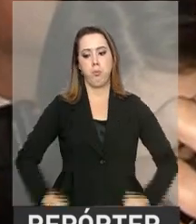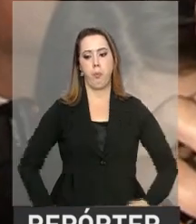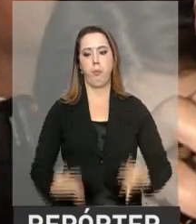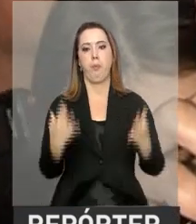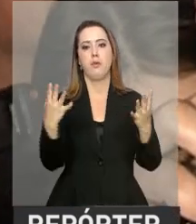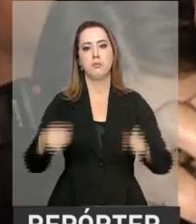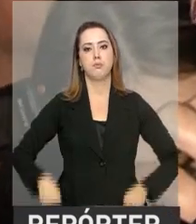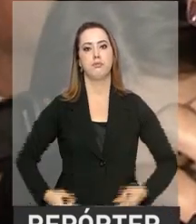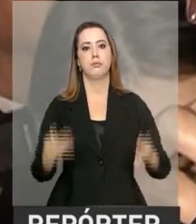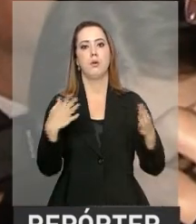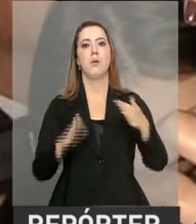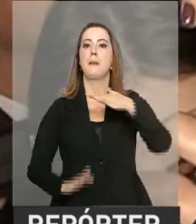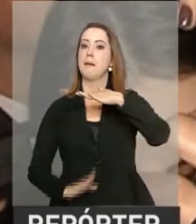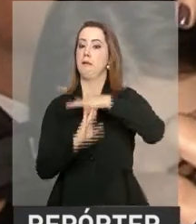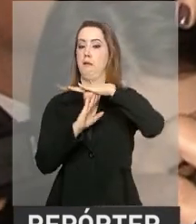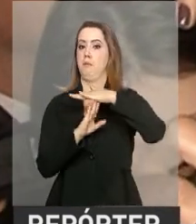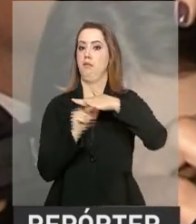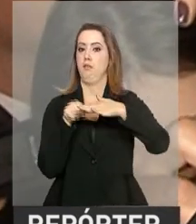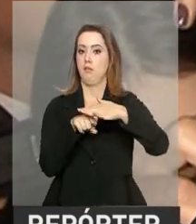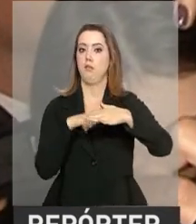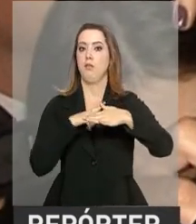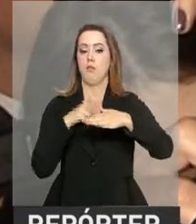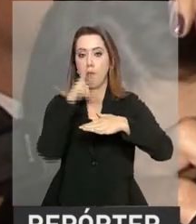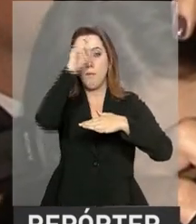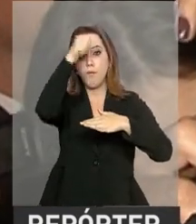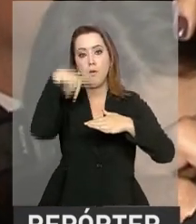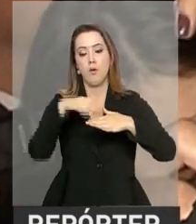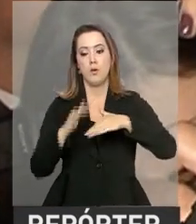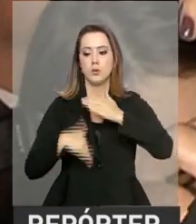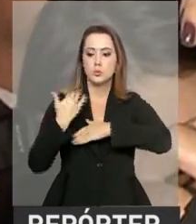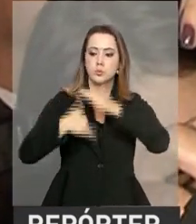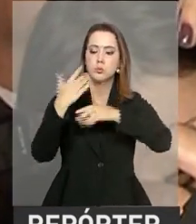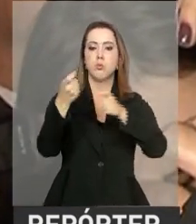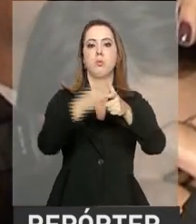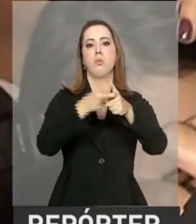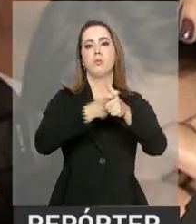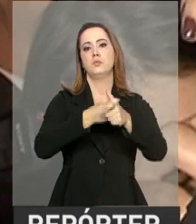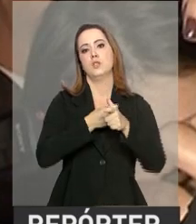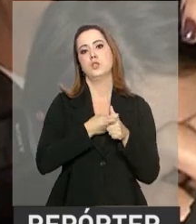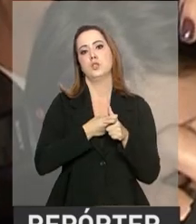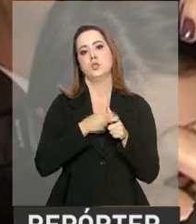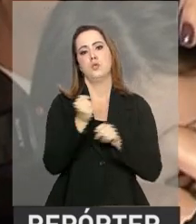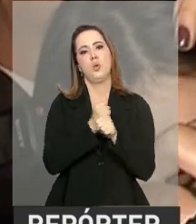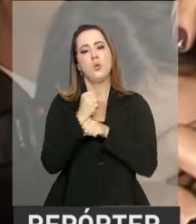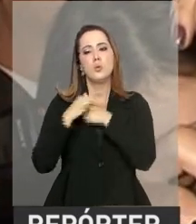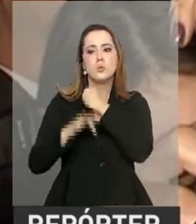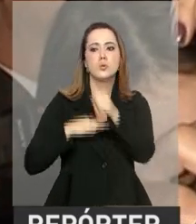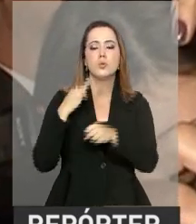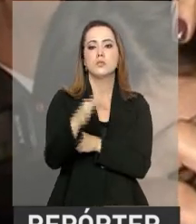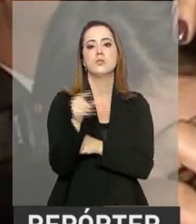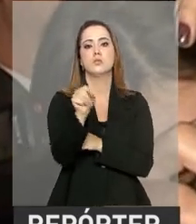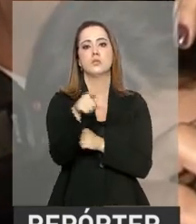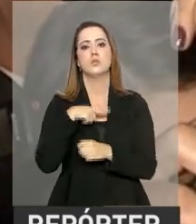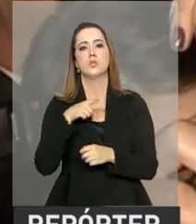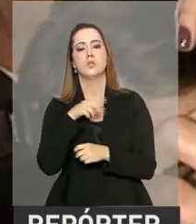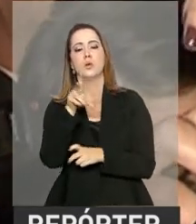de limitar fortemente o crescimento dos gastos públicos nos próximos anos, seja